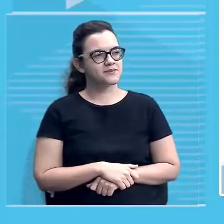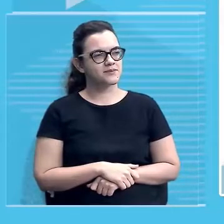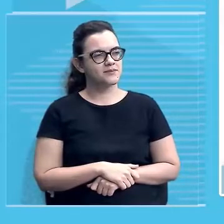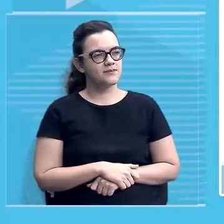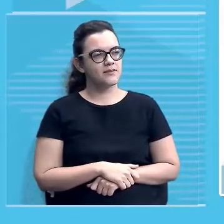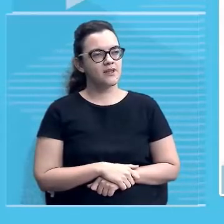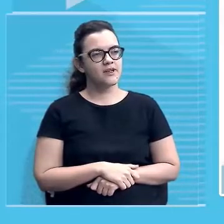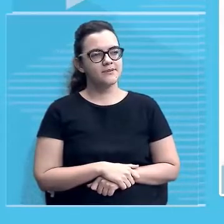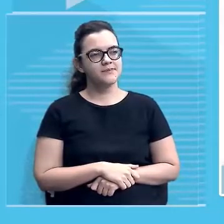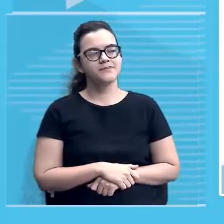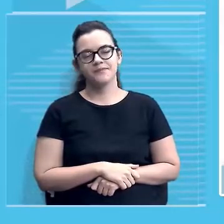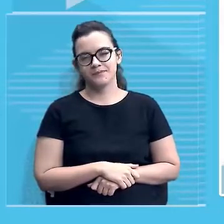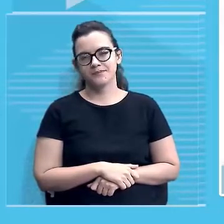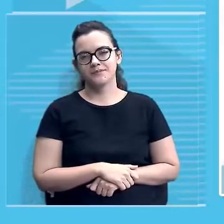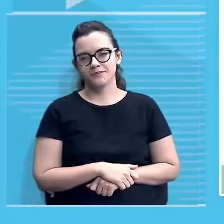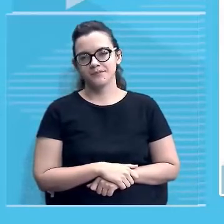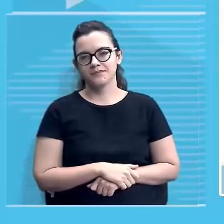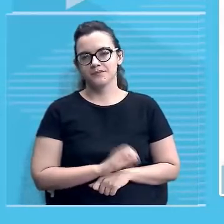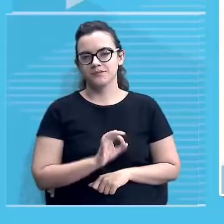por um processo chamado de fusão.